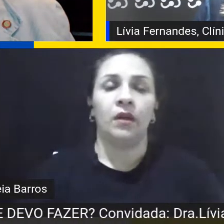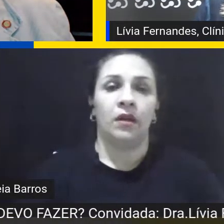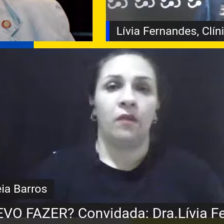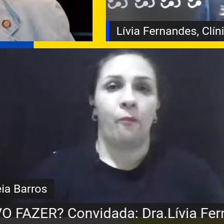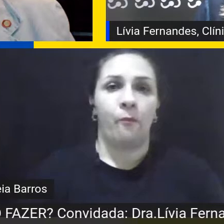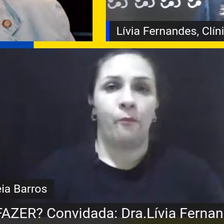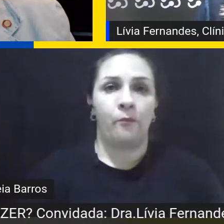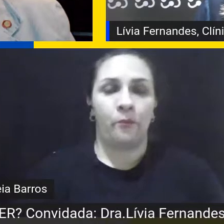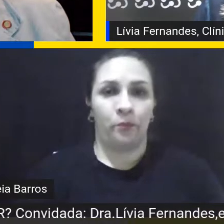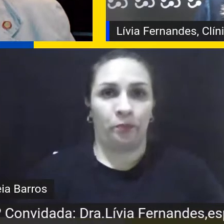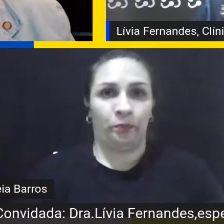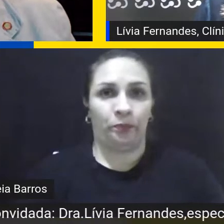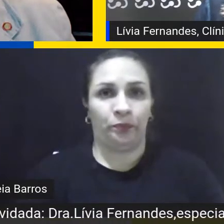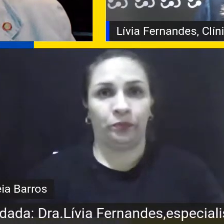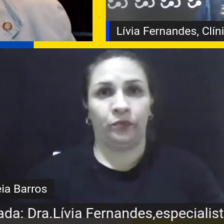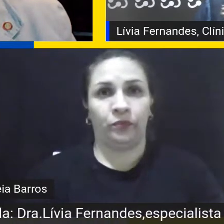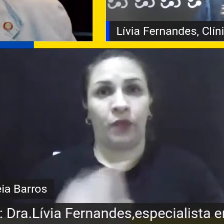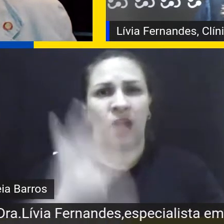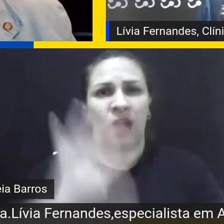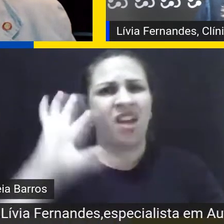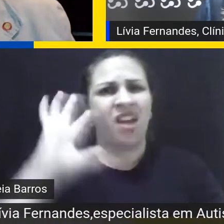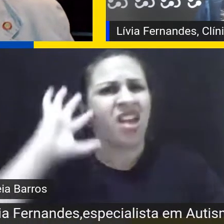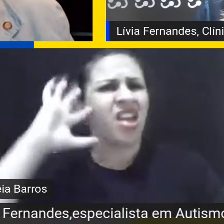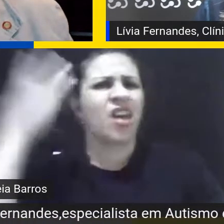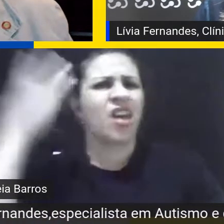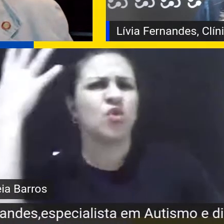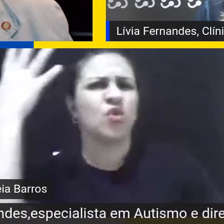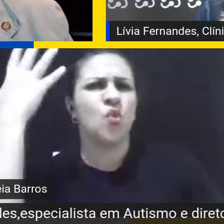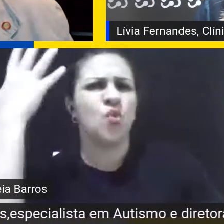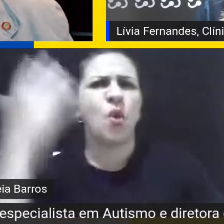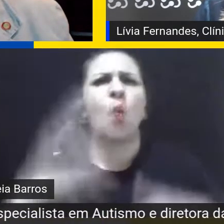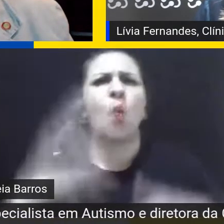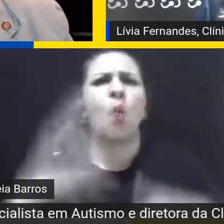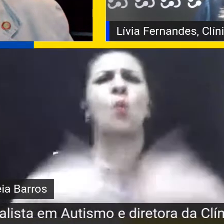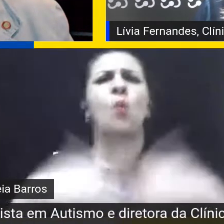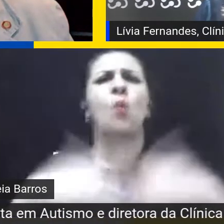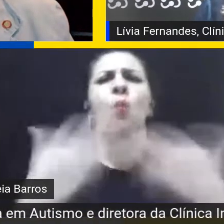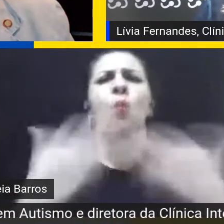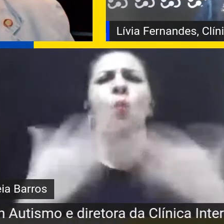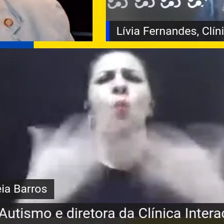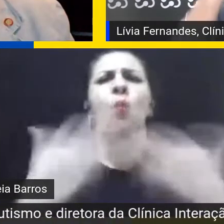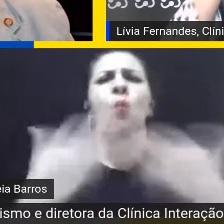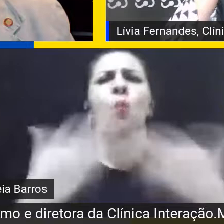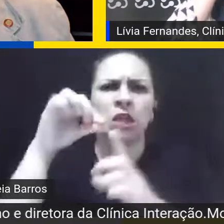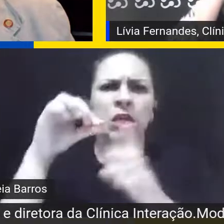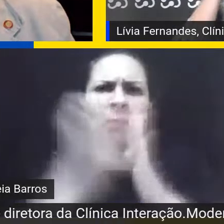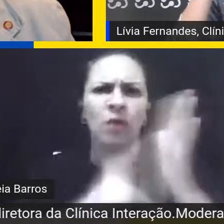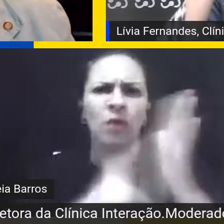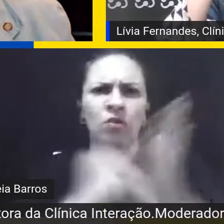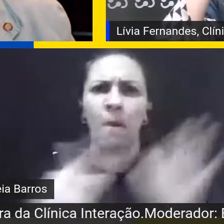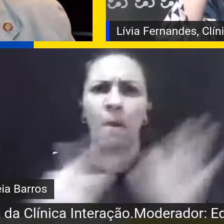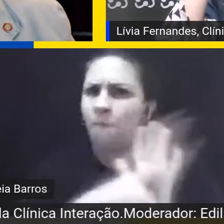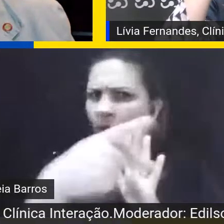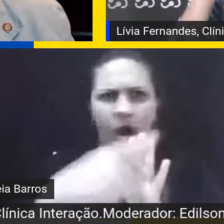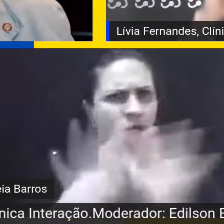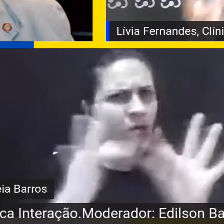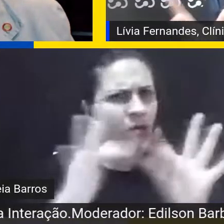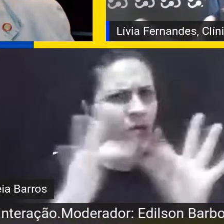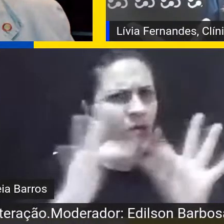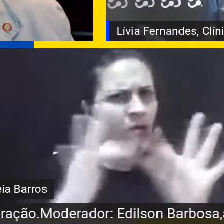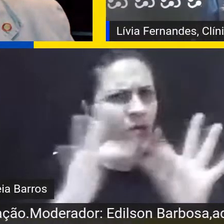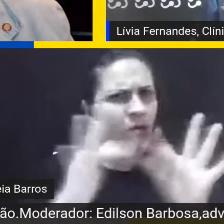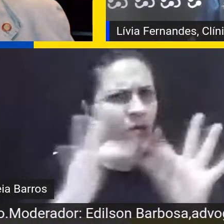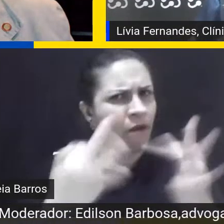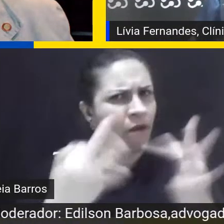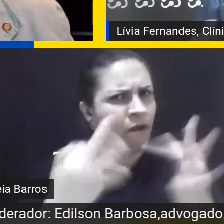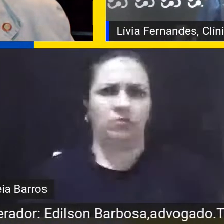essa decisão tem que partir do próprio pai. Então, como assim? Como a gente vai responsabilizar o